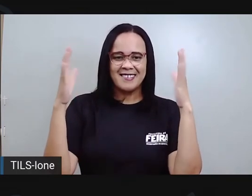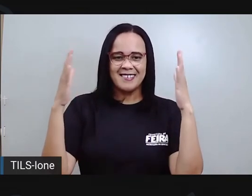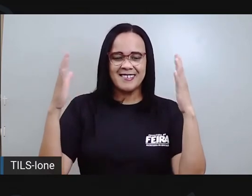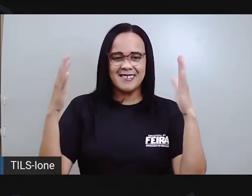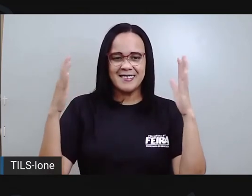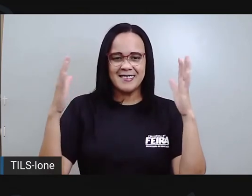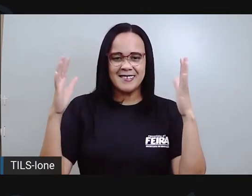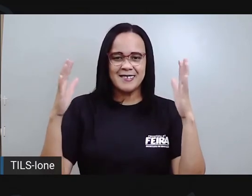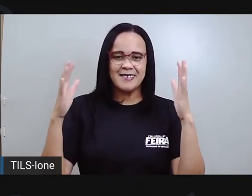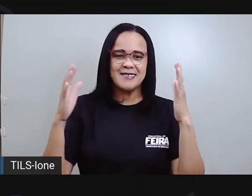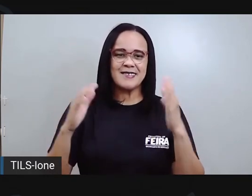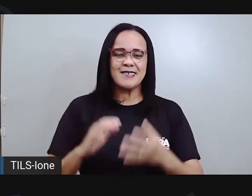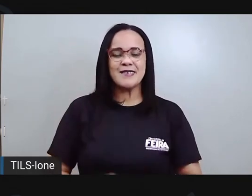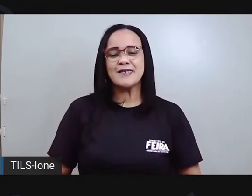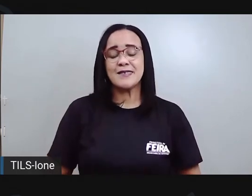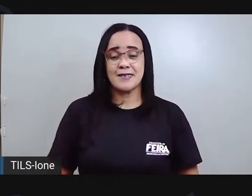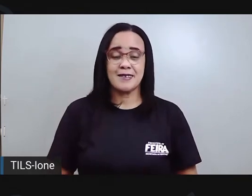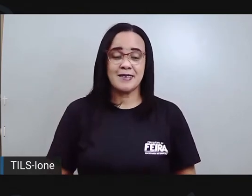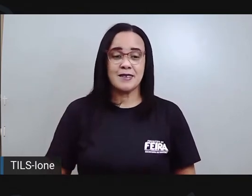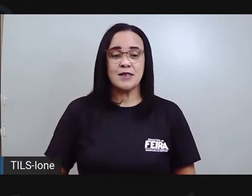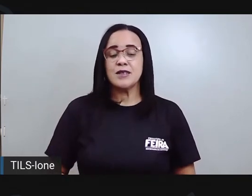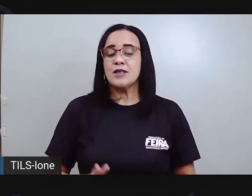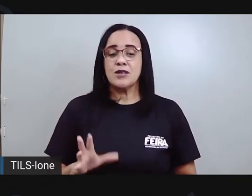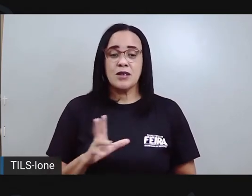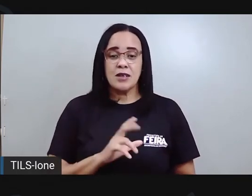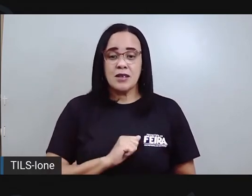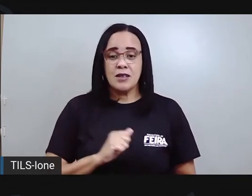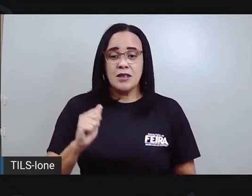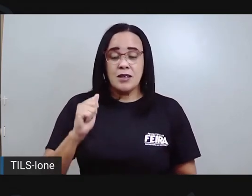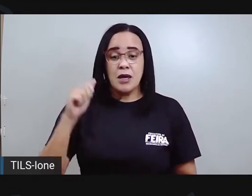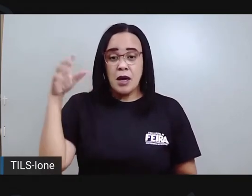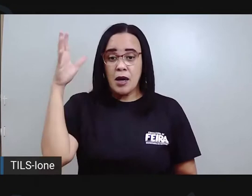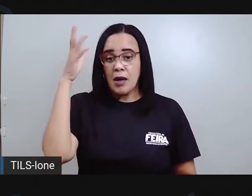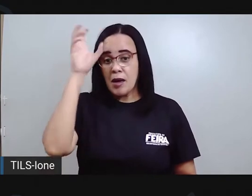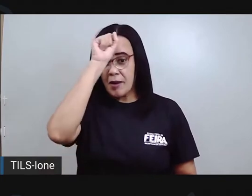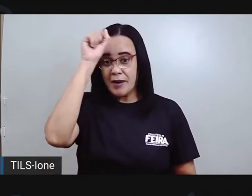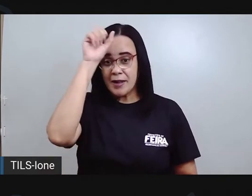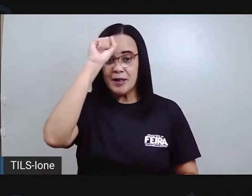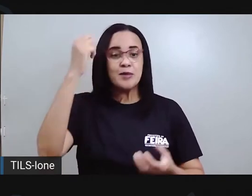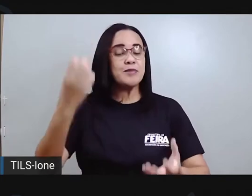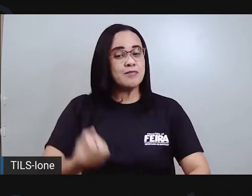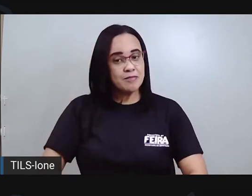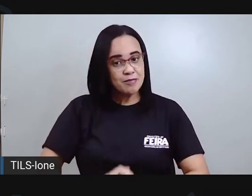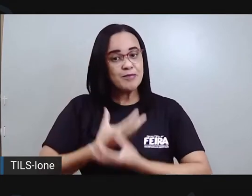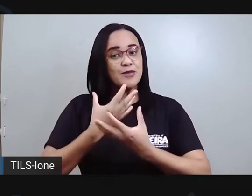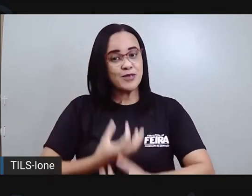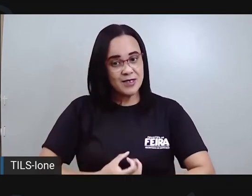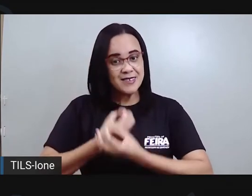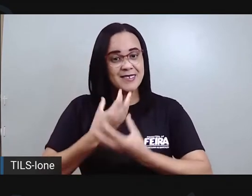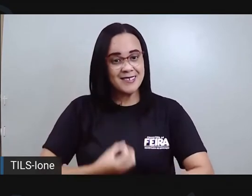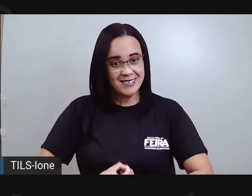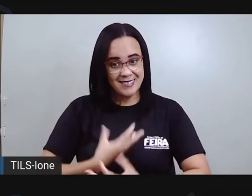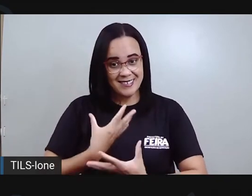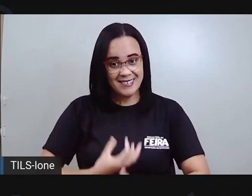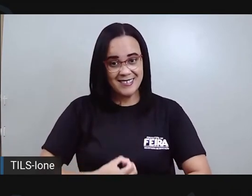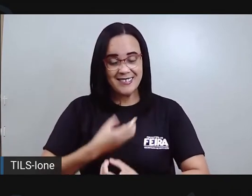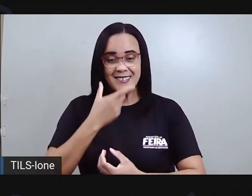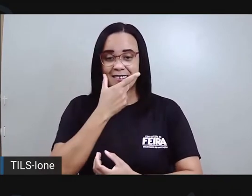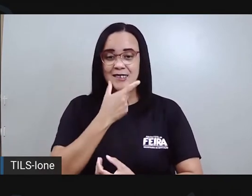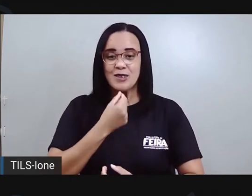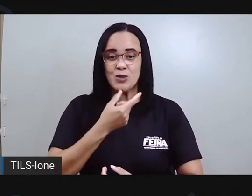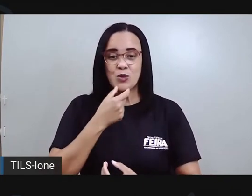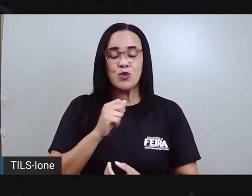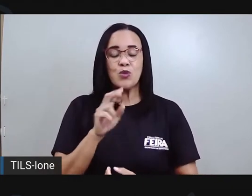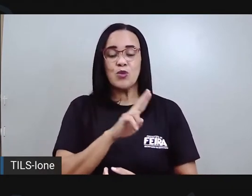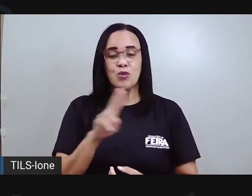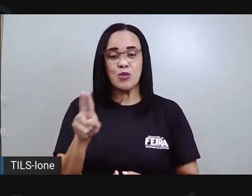Eu adorei aprender a poesia do Vinícius de Moraes. E adorei aprender